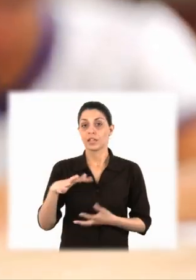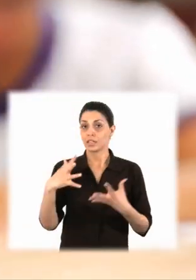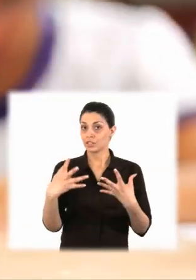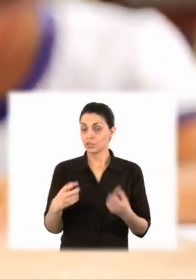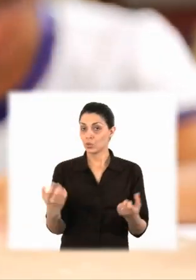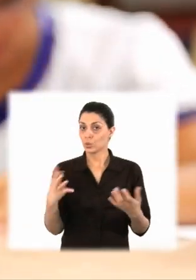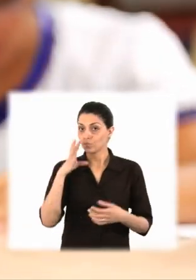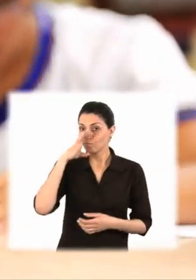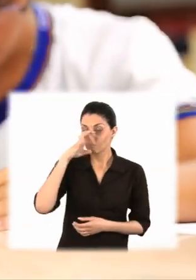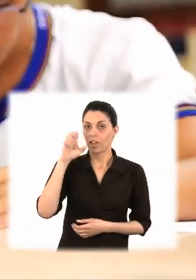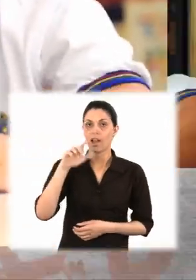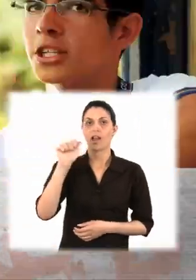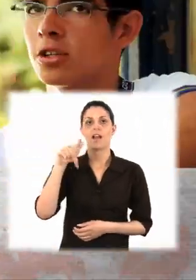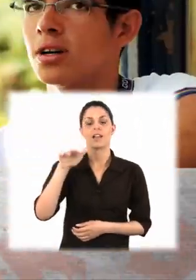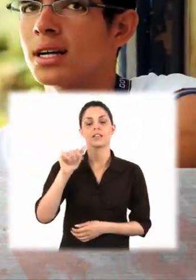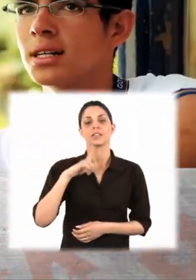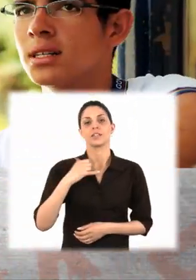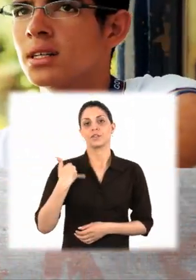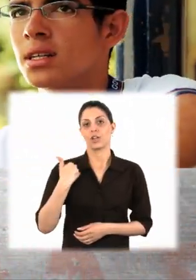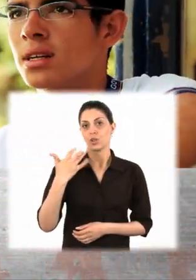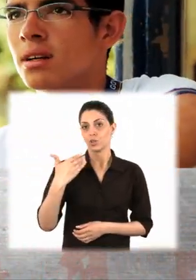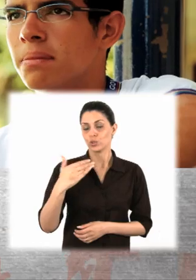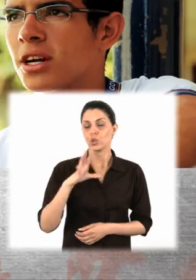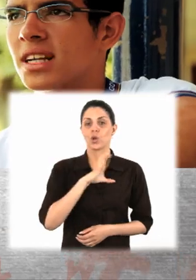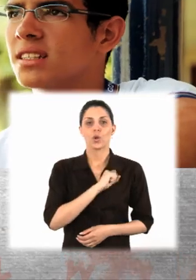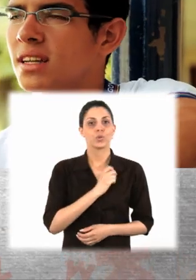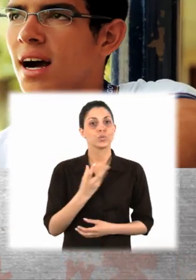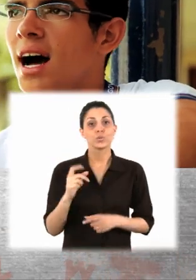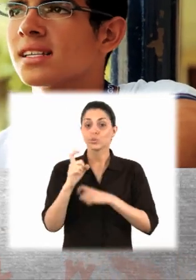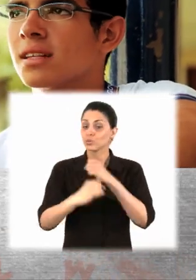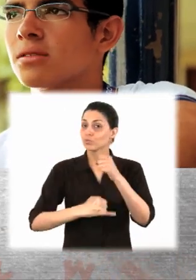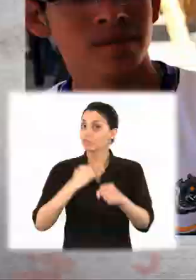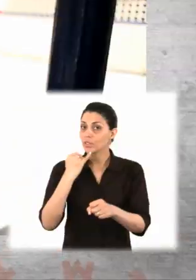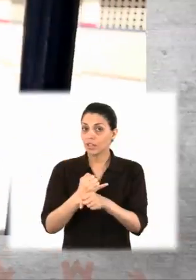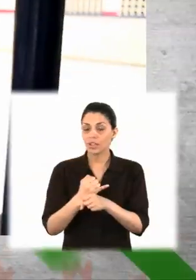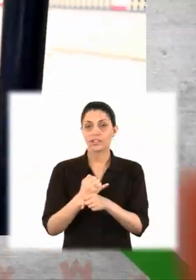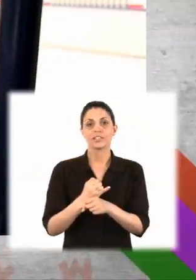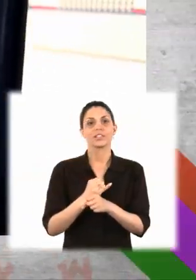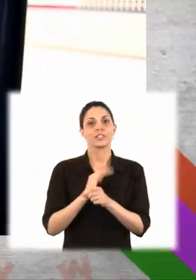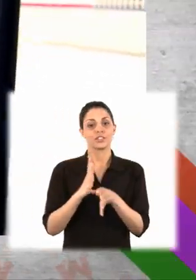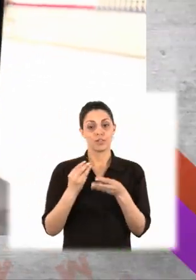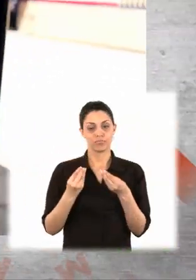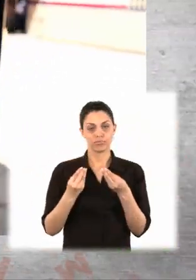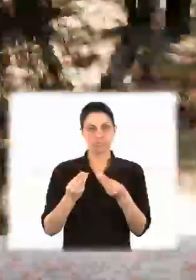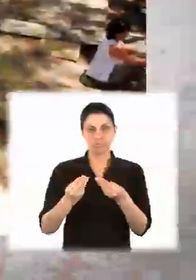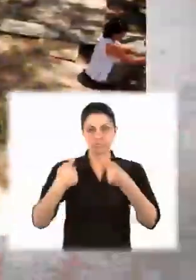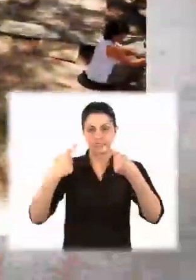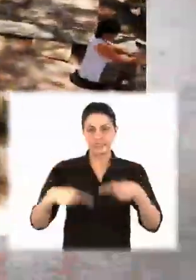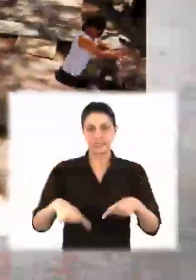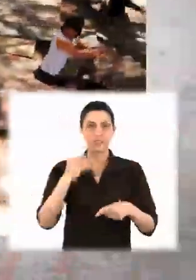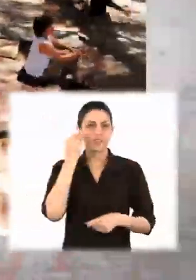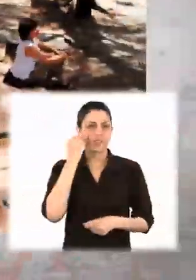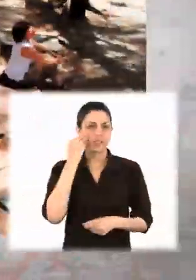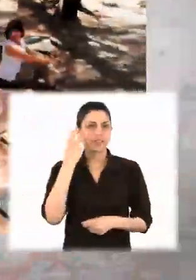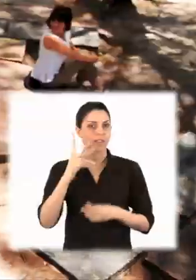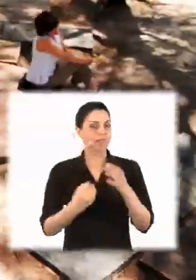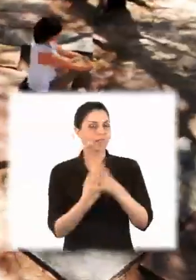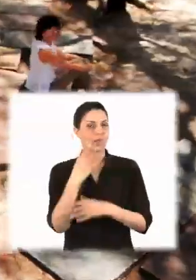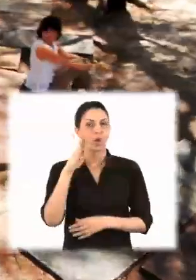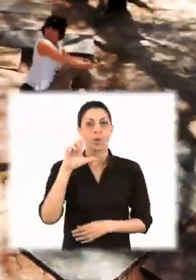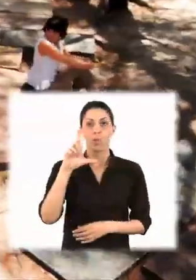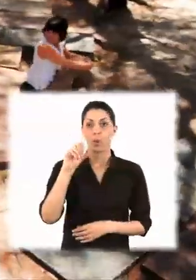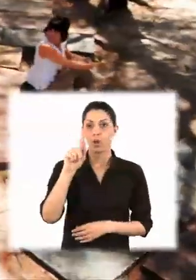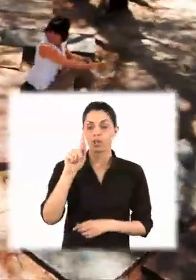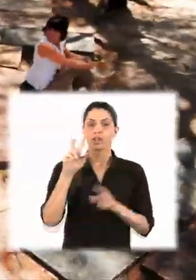Quem topou o desafio de hoje é o Alan. Ele tem 14 anos, gosta muito de internet e foi desafiado por nós a escrever seu